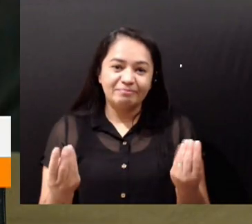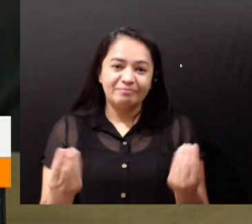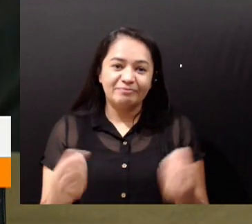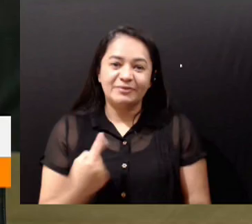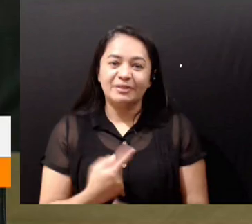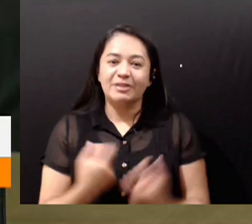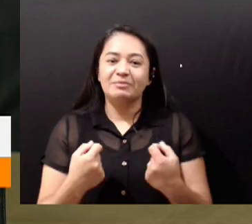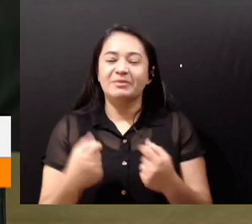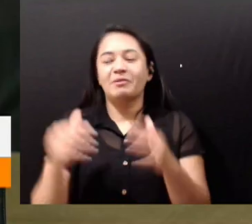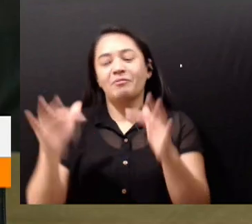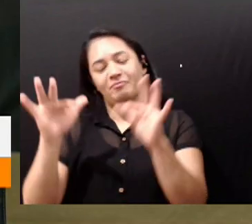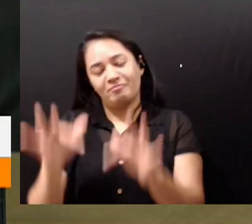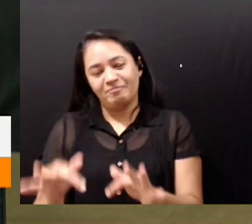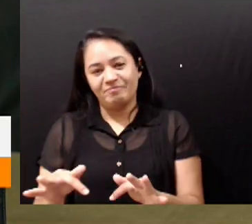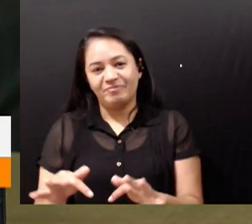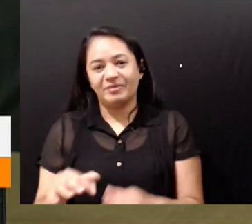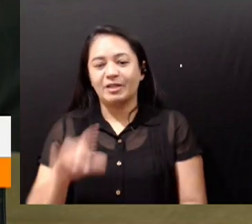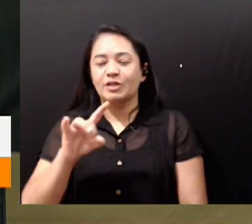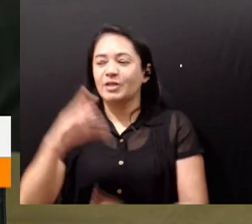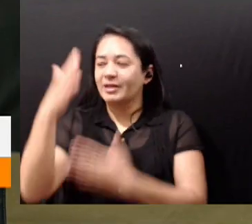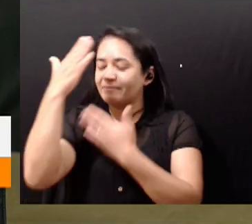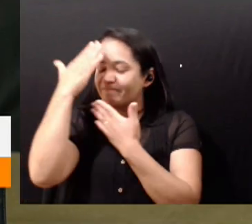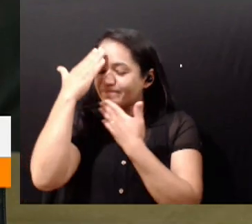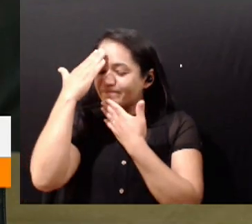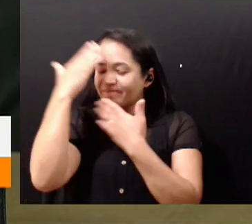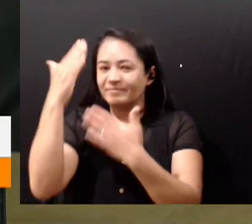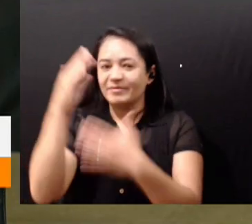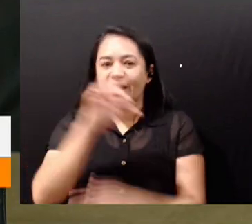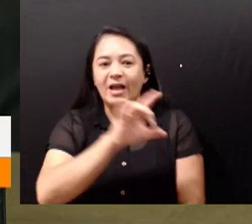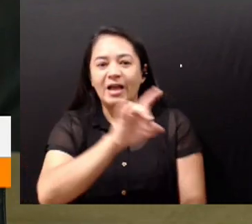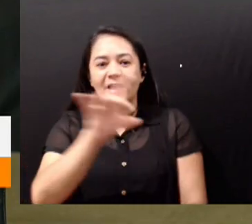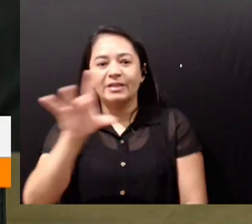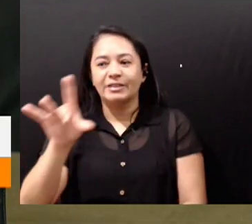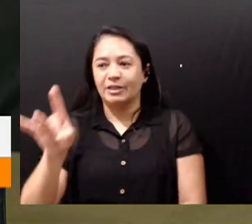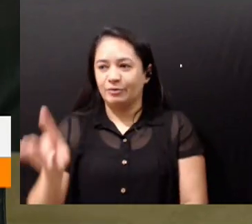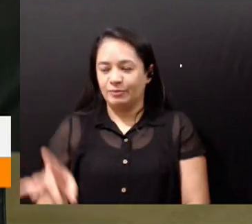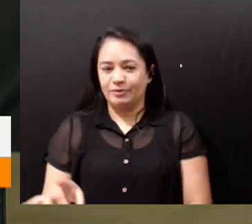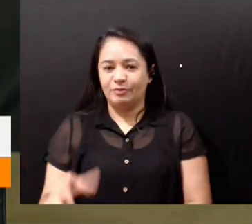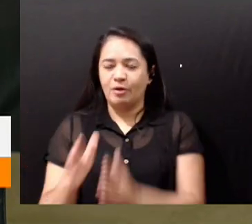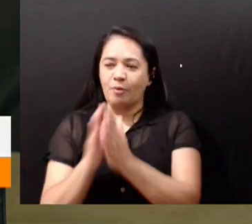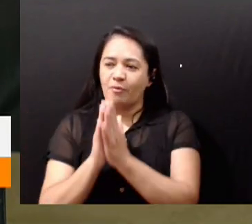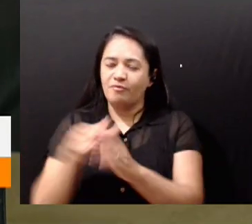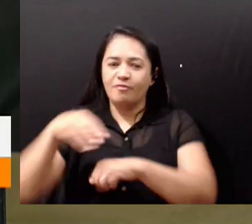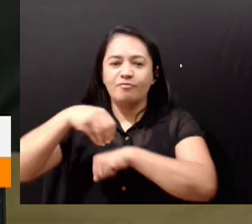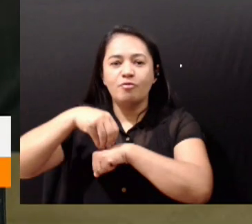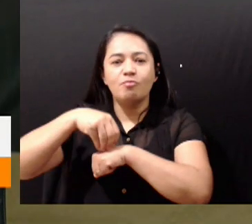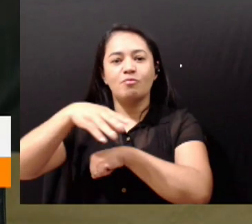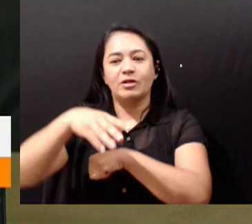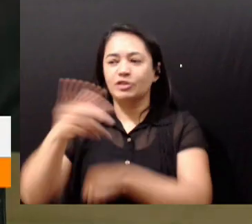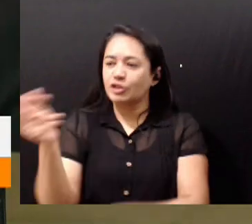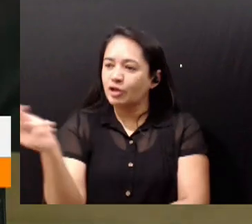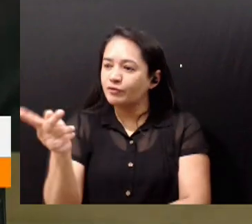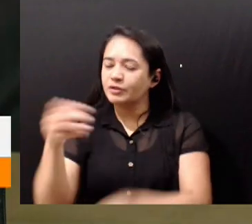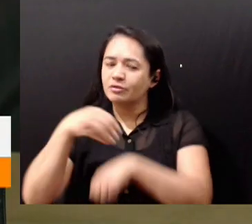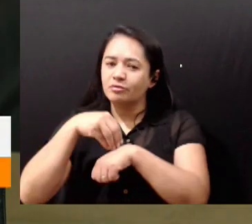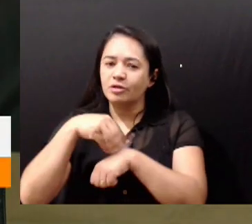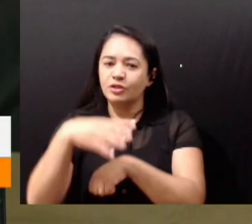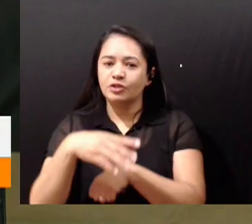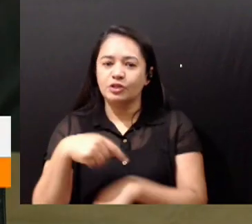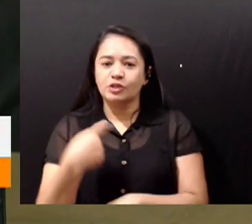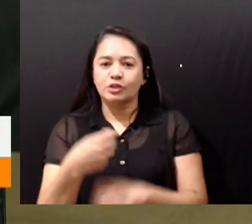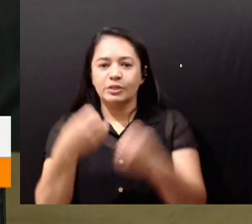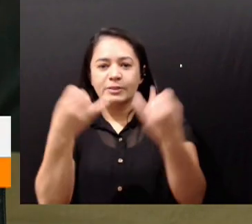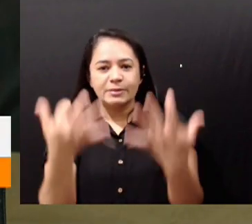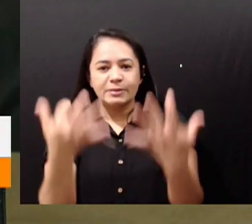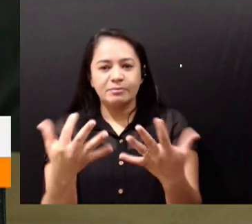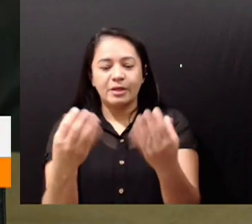então eu só tenho que agradecer. Eu gostaria que cada uma de vocês deixasse, assim, uma dica, quando a gente fala dessas dietas milagrosas, o pessoal que está assistindo a